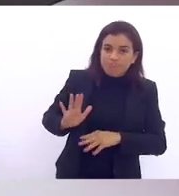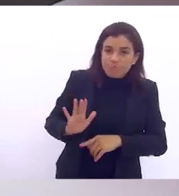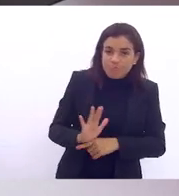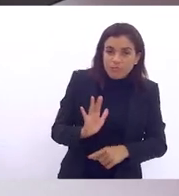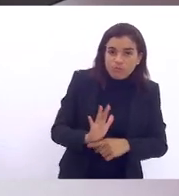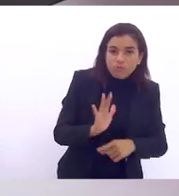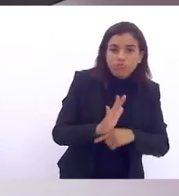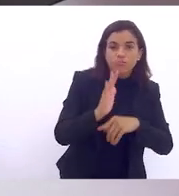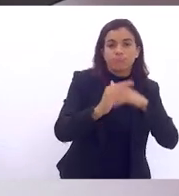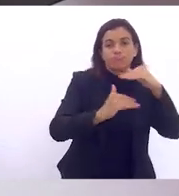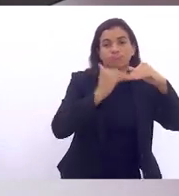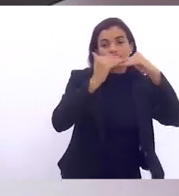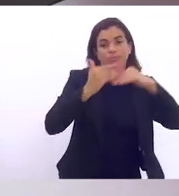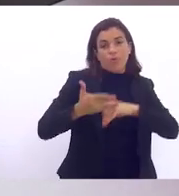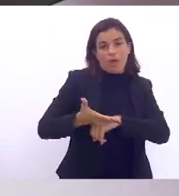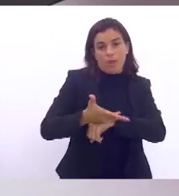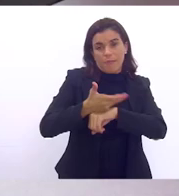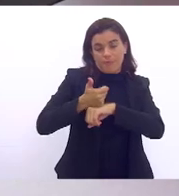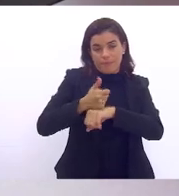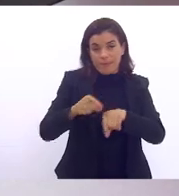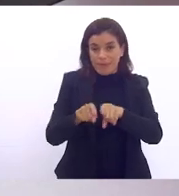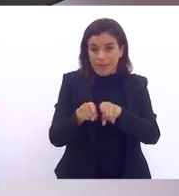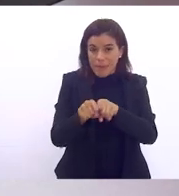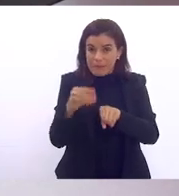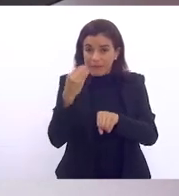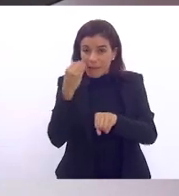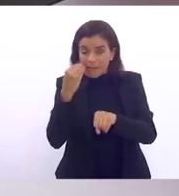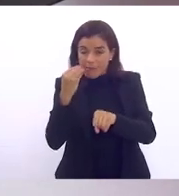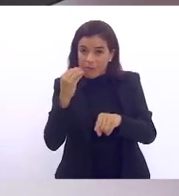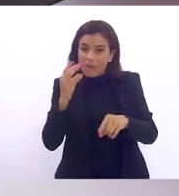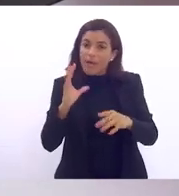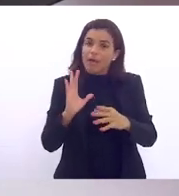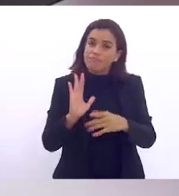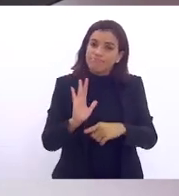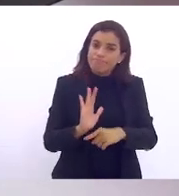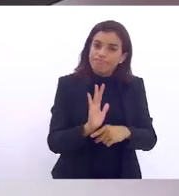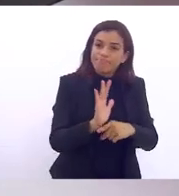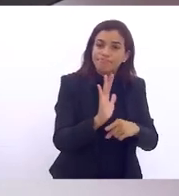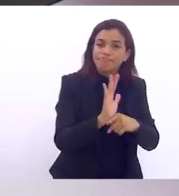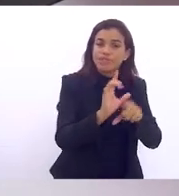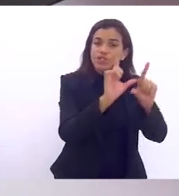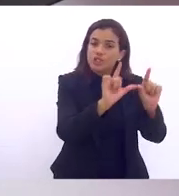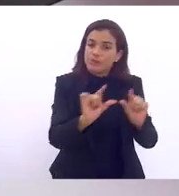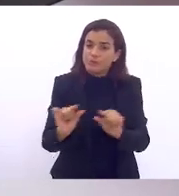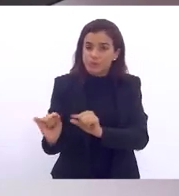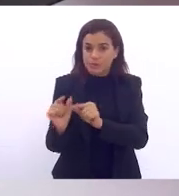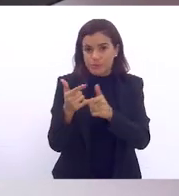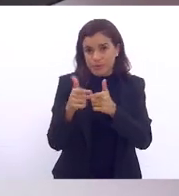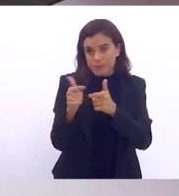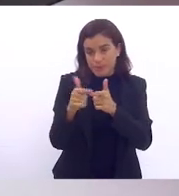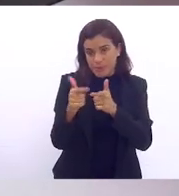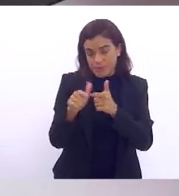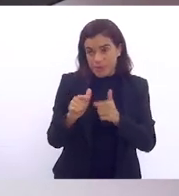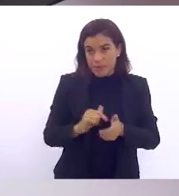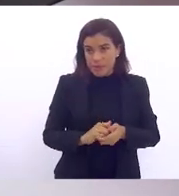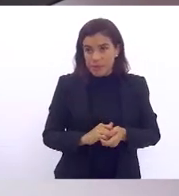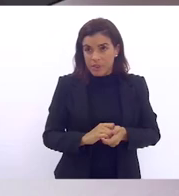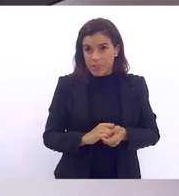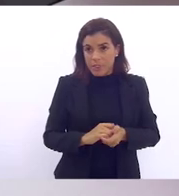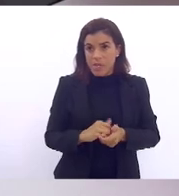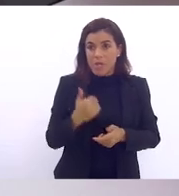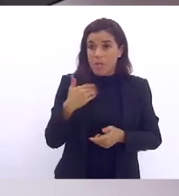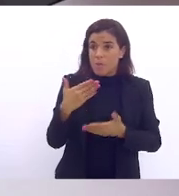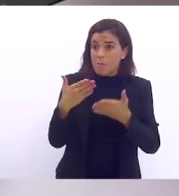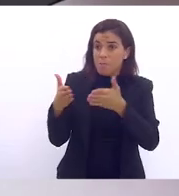dessa relação e assim tentar aí equacionar e dirimir os maiores problemas eh penso que eh eh os